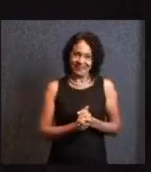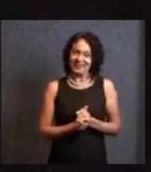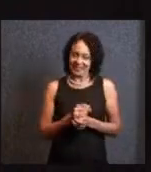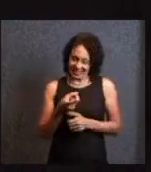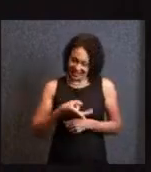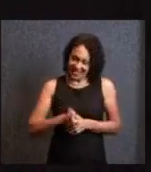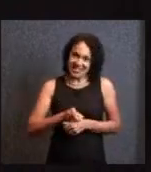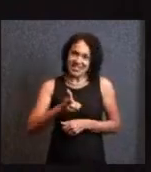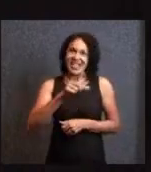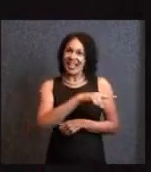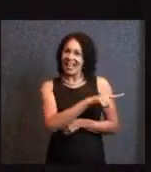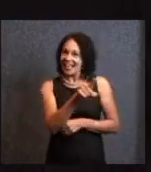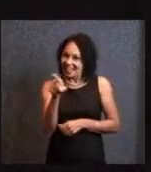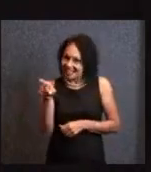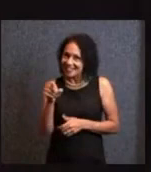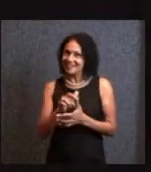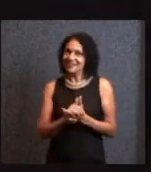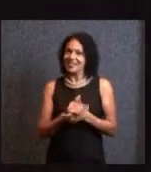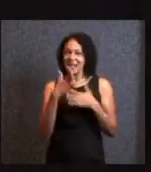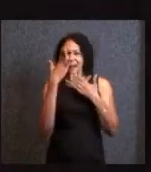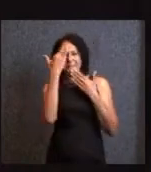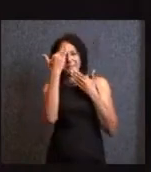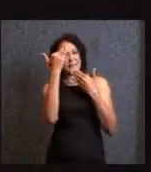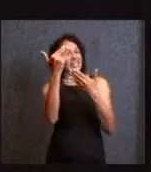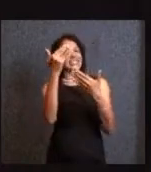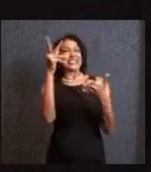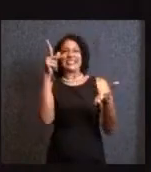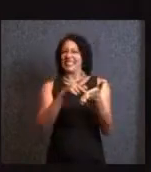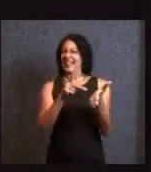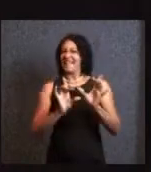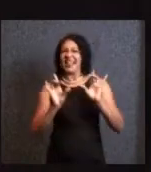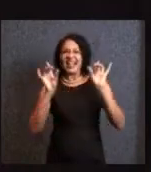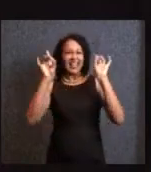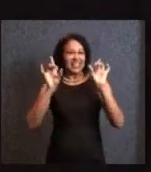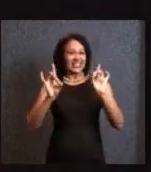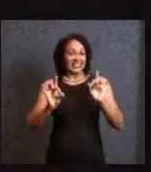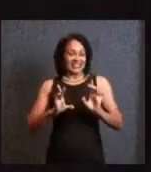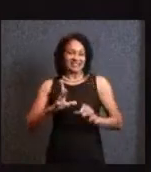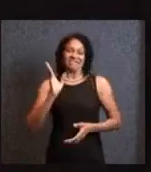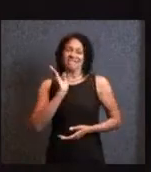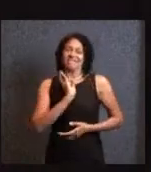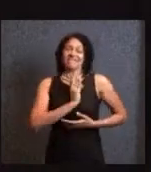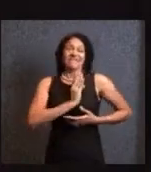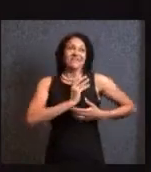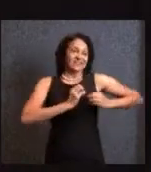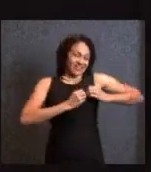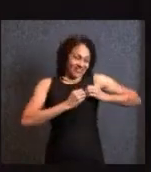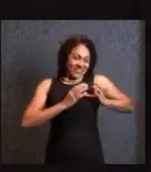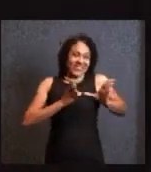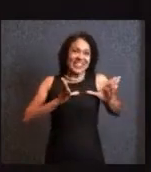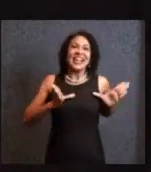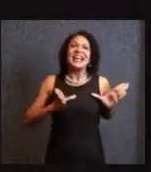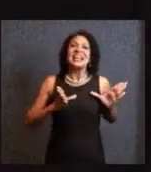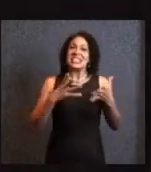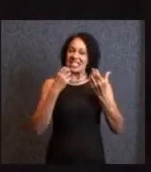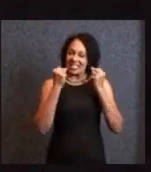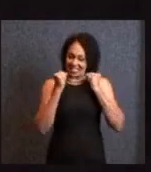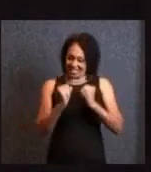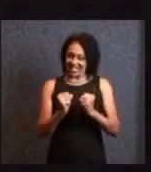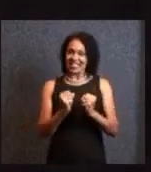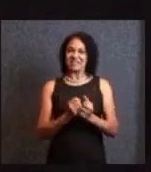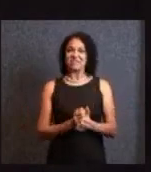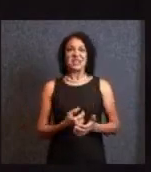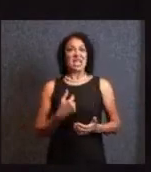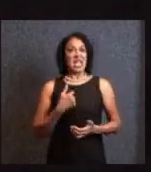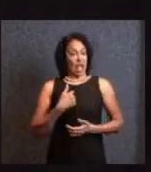aqui com vocês. Um agradecimento muito especial de coração. Contem comigo. Eu não